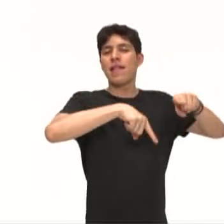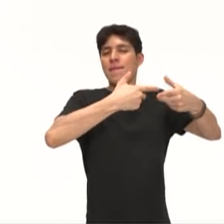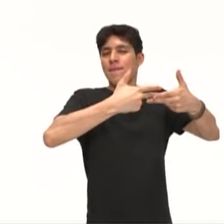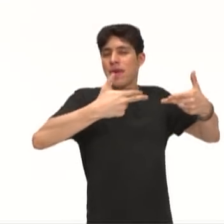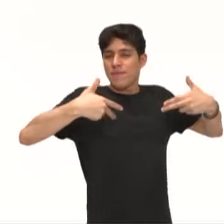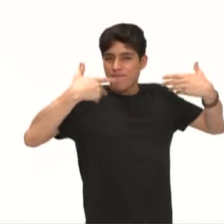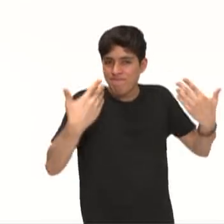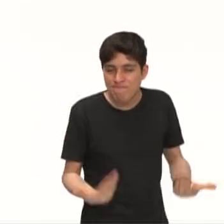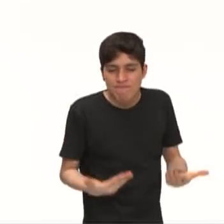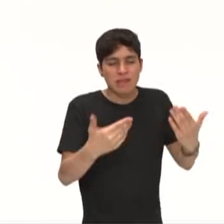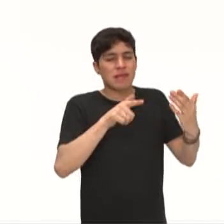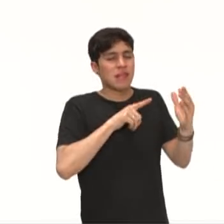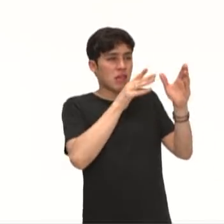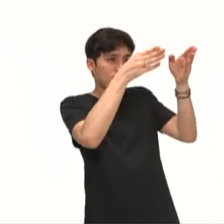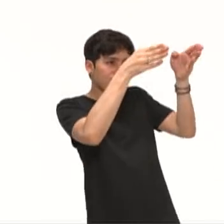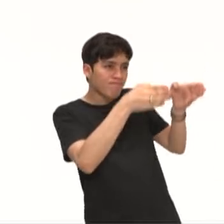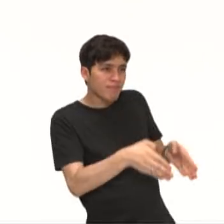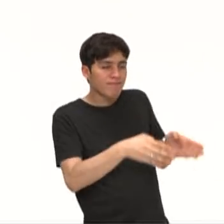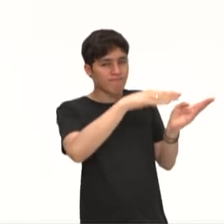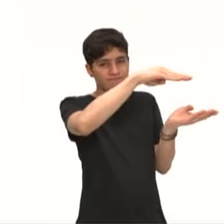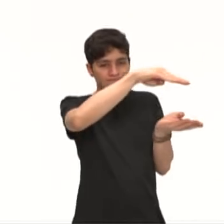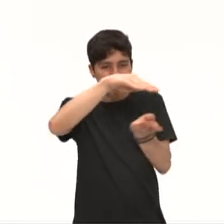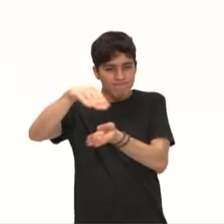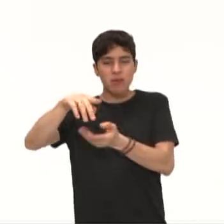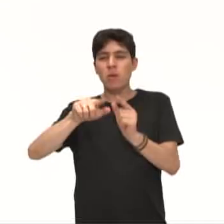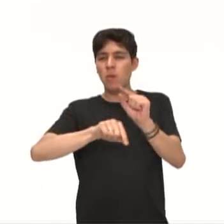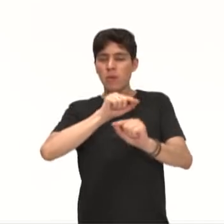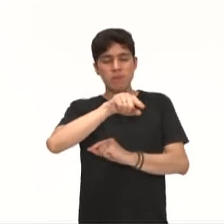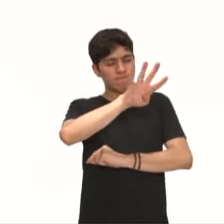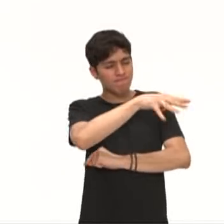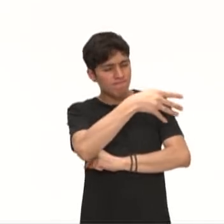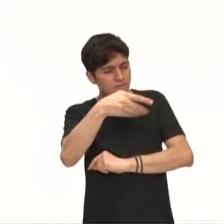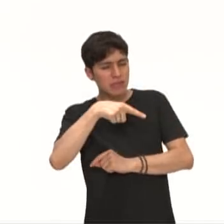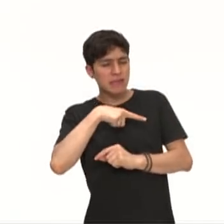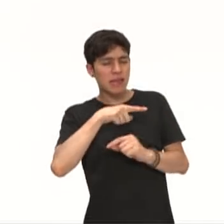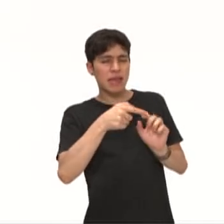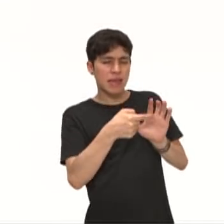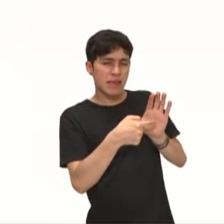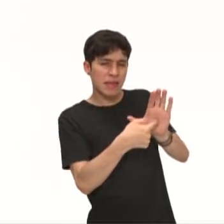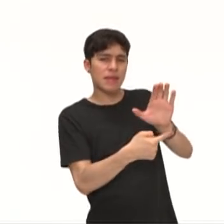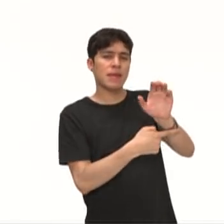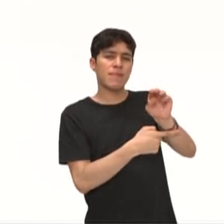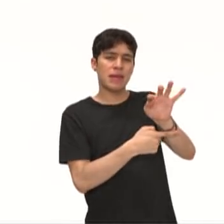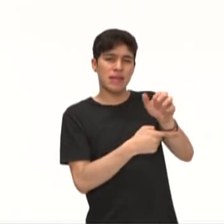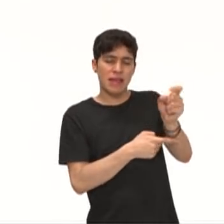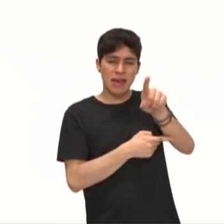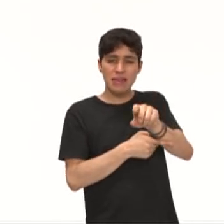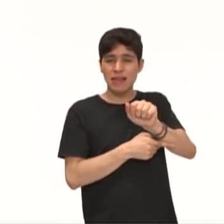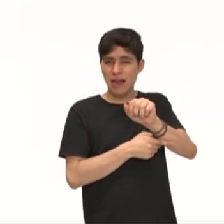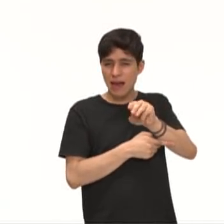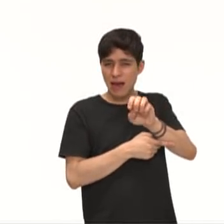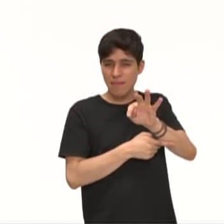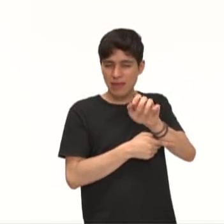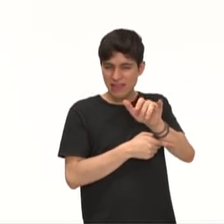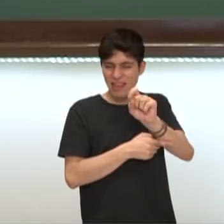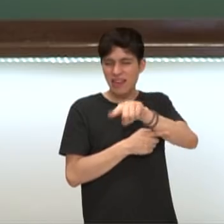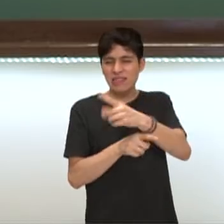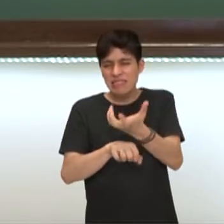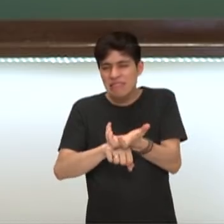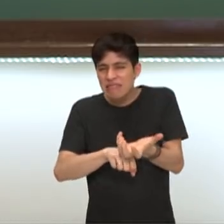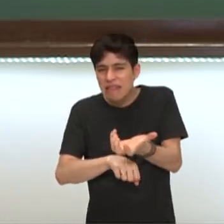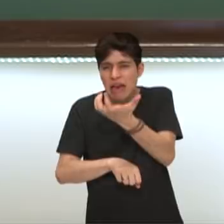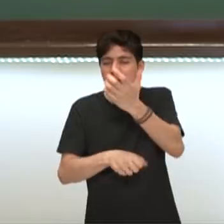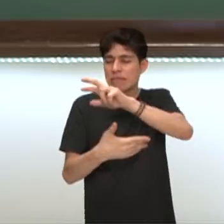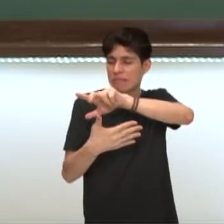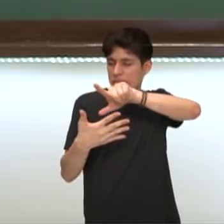qual é organizada em famílias e períodos, e representam metais, ametais, semimetais, gases nobres, etc. Tem outras